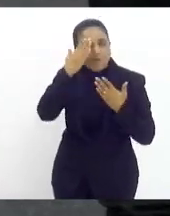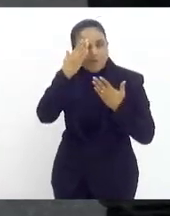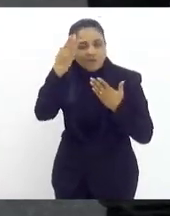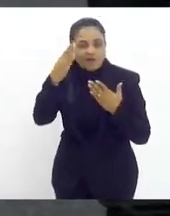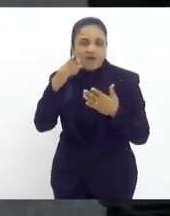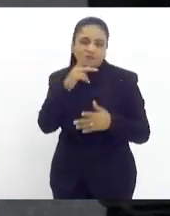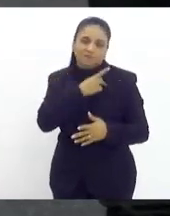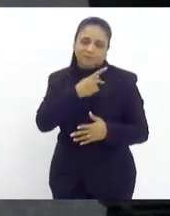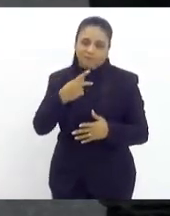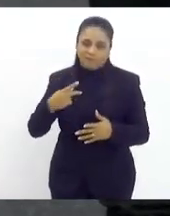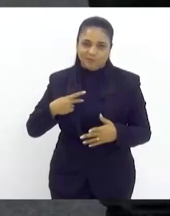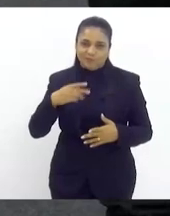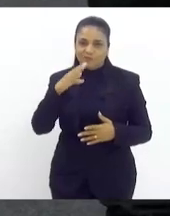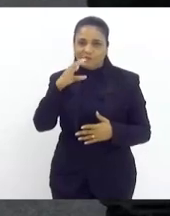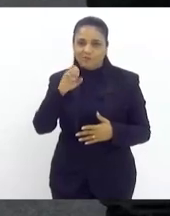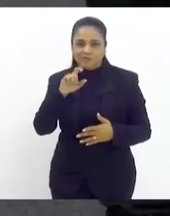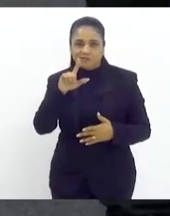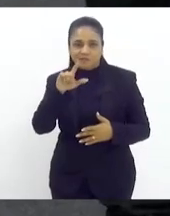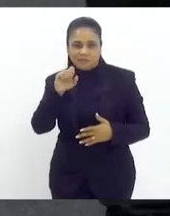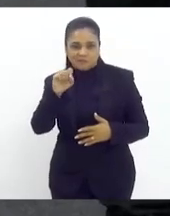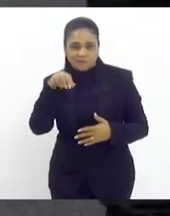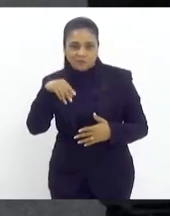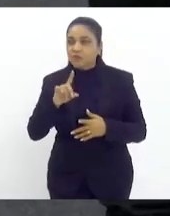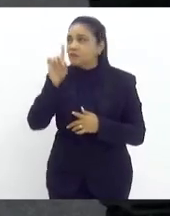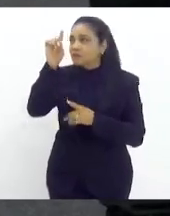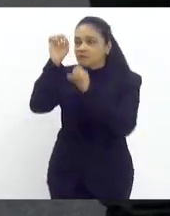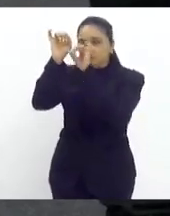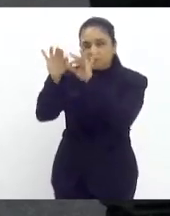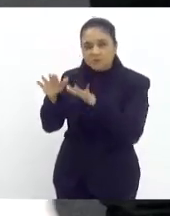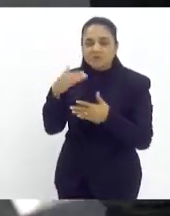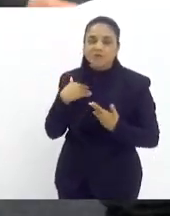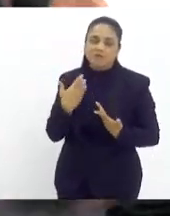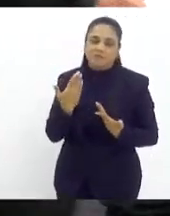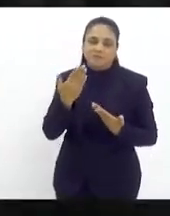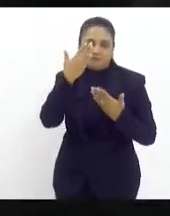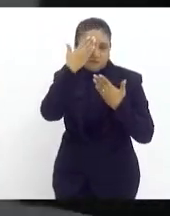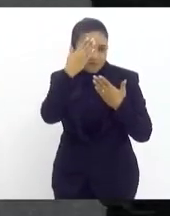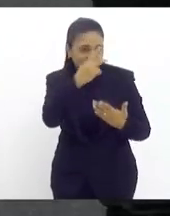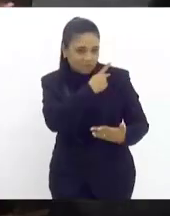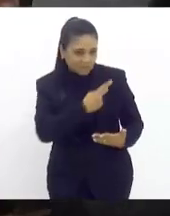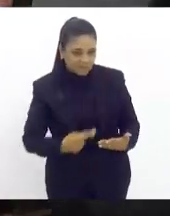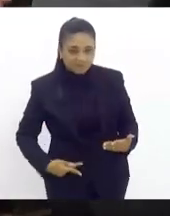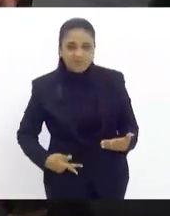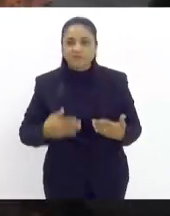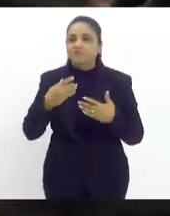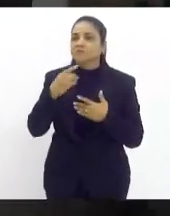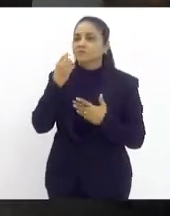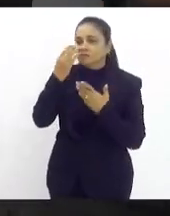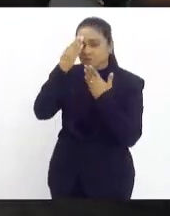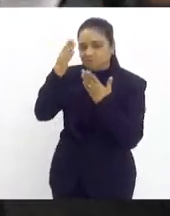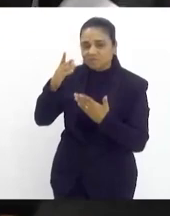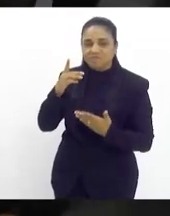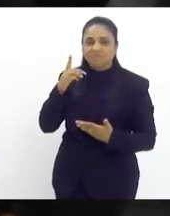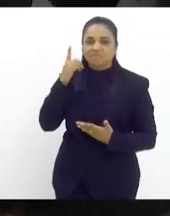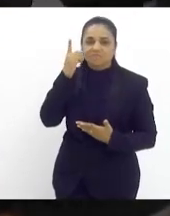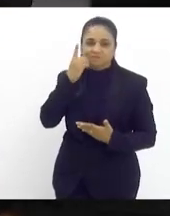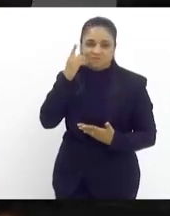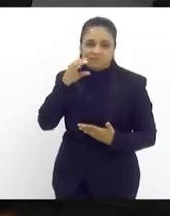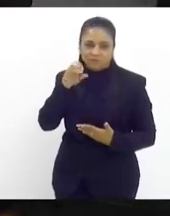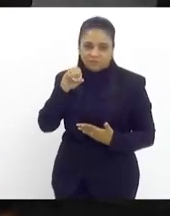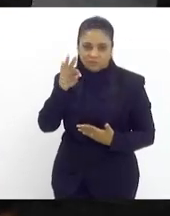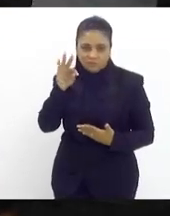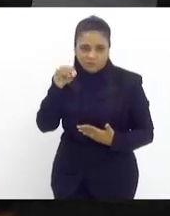Deus o abençoe obrigado pela sua presença obrigado senhor presidente Obrigado Deputado Antônio Deputado Thiago aliás por favor